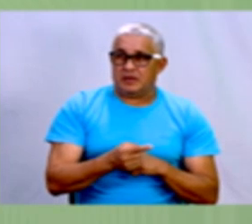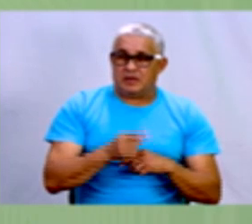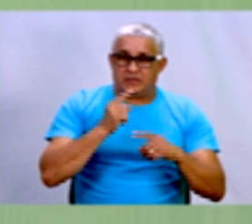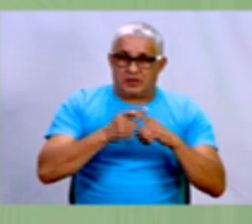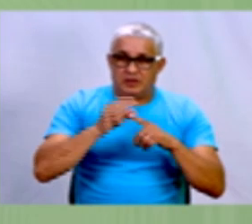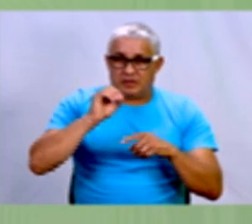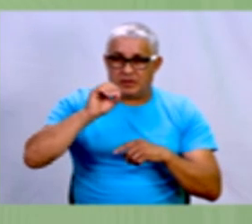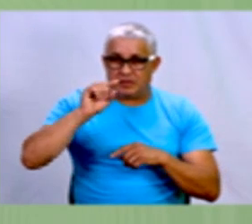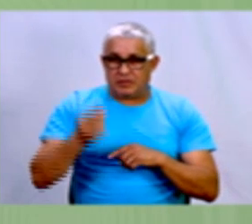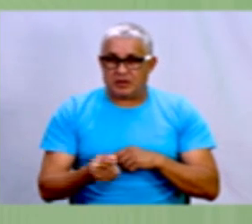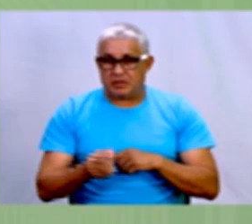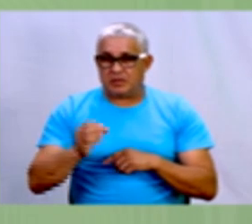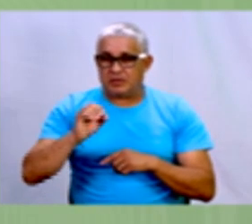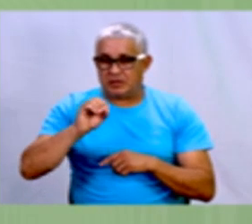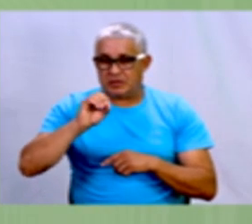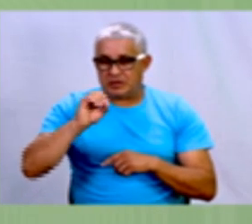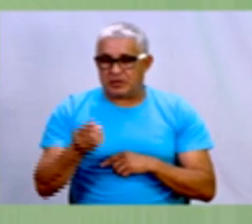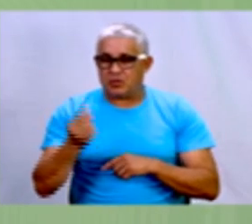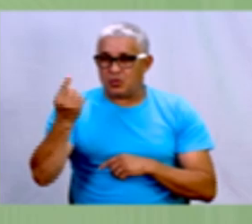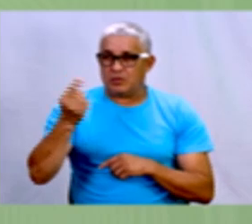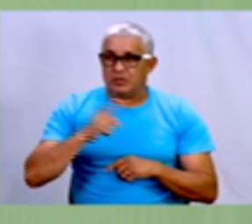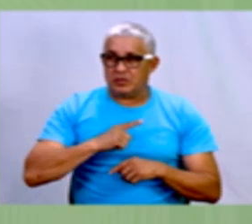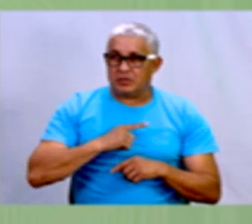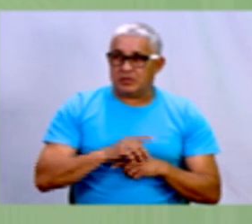75.750 vezes 0,01, a gente tem